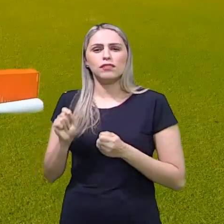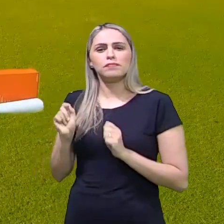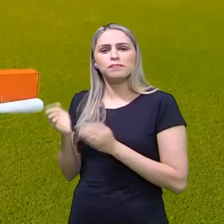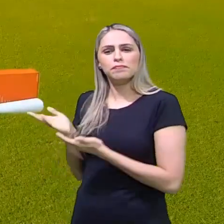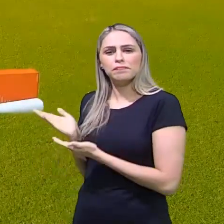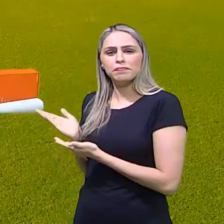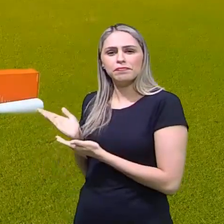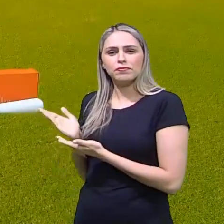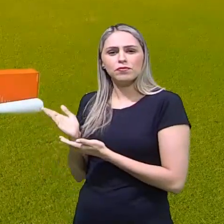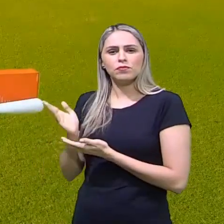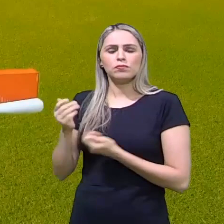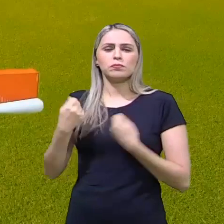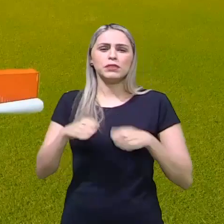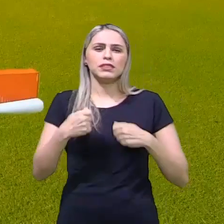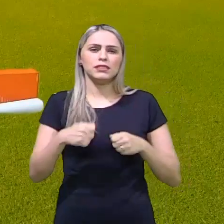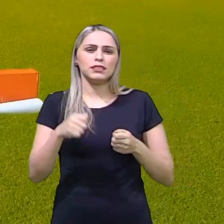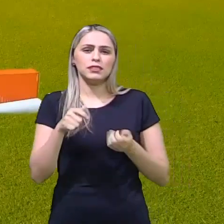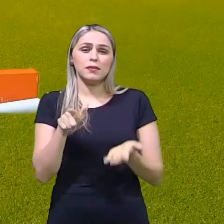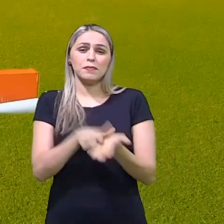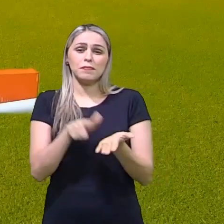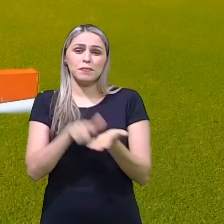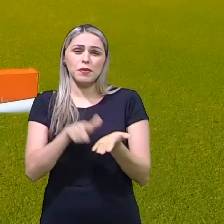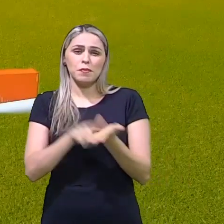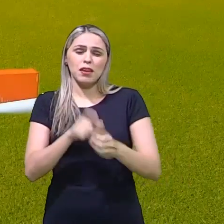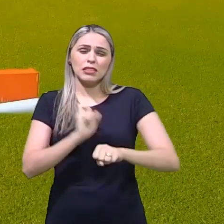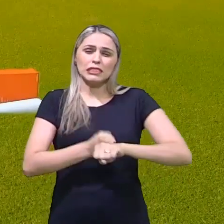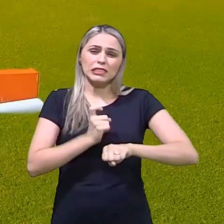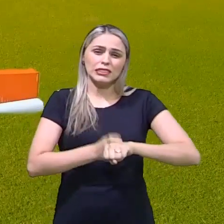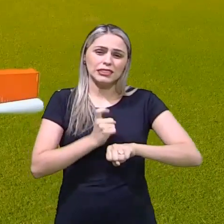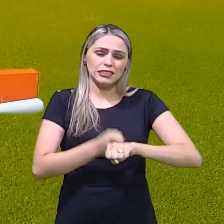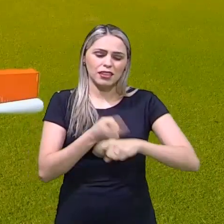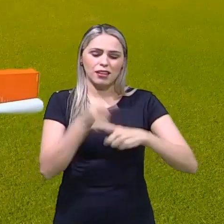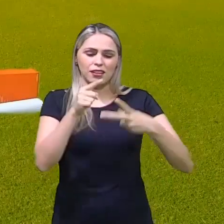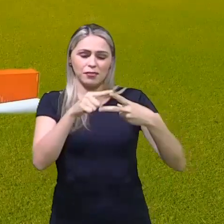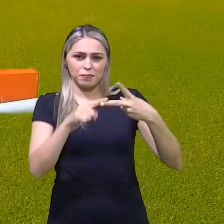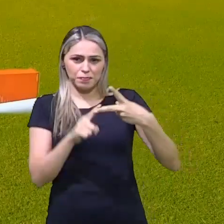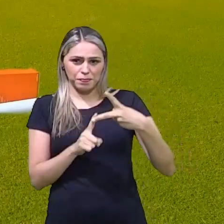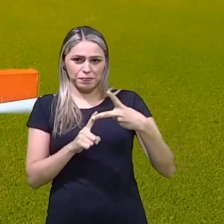de vassoura. Nós vamos ter duas folhas de papelão,